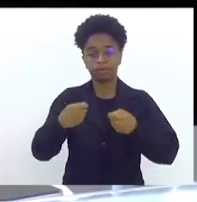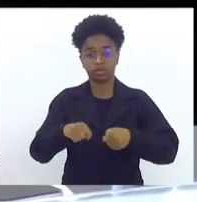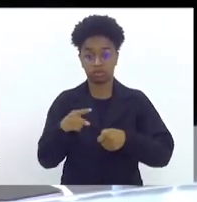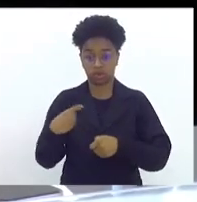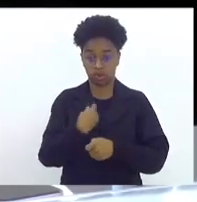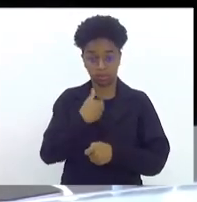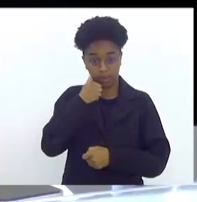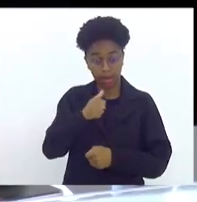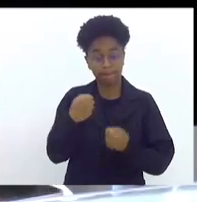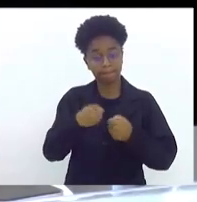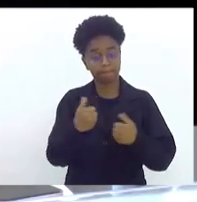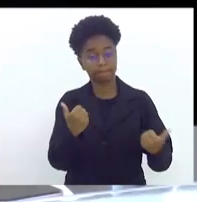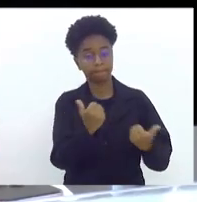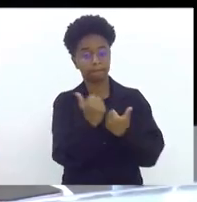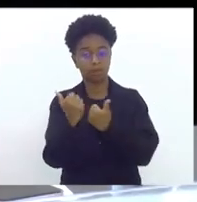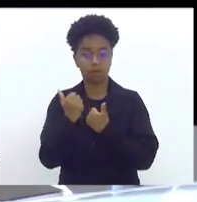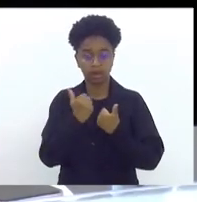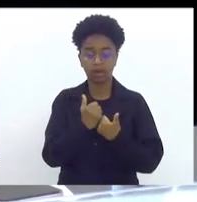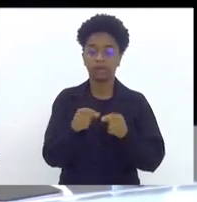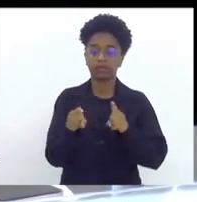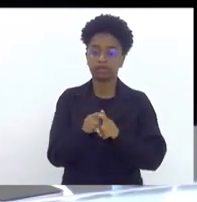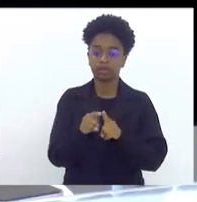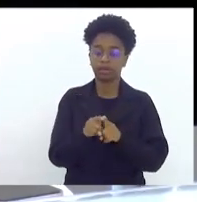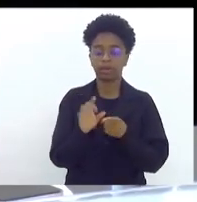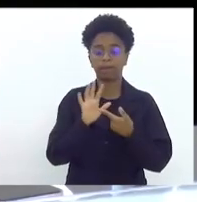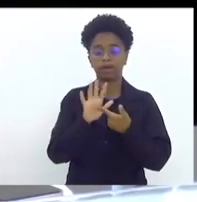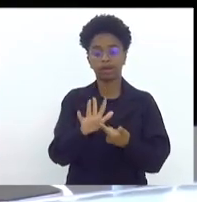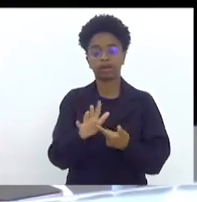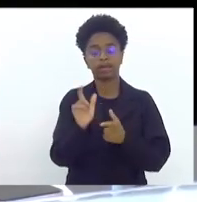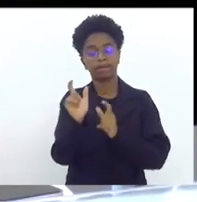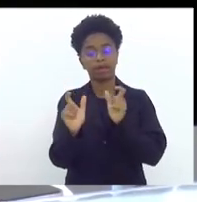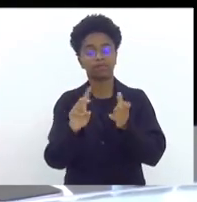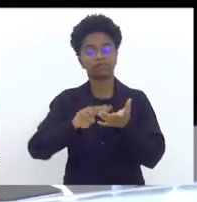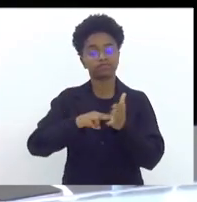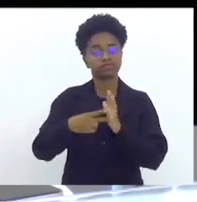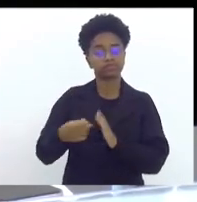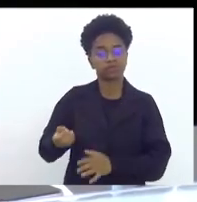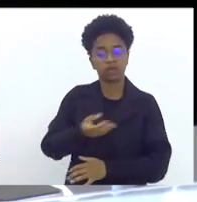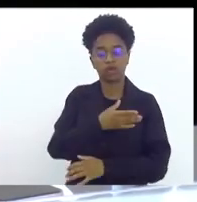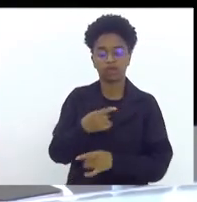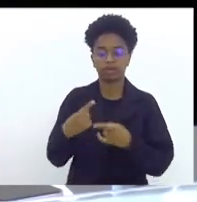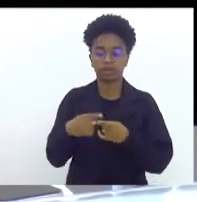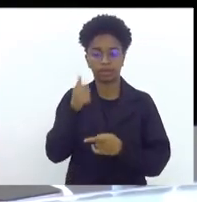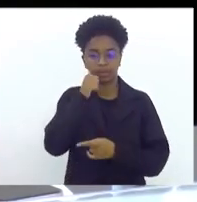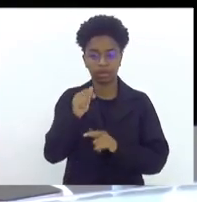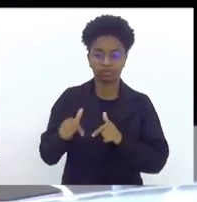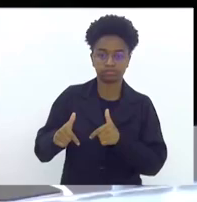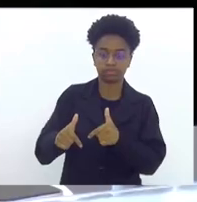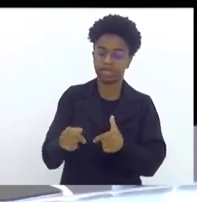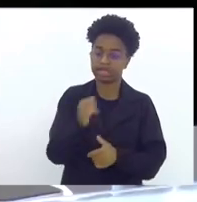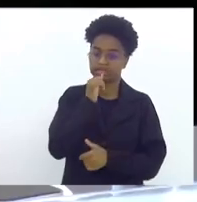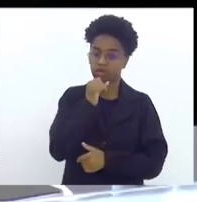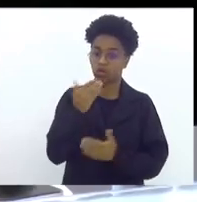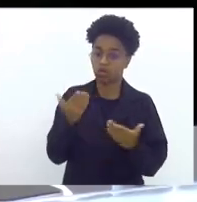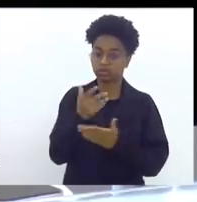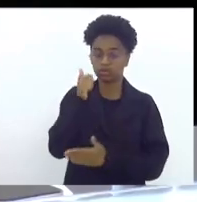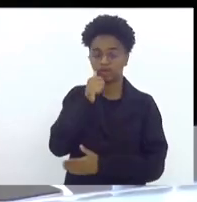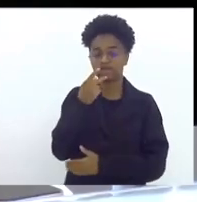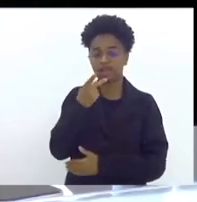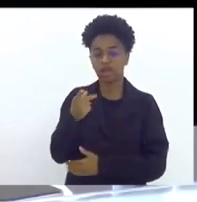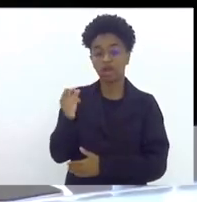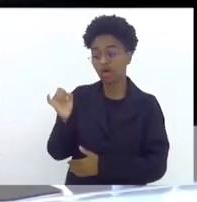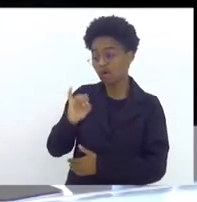mulheres nos fortalecer e ressignificar termos as mulheres vem fazendo isso hoje em dia uma mulher chega para outra amiga